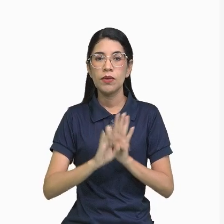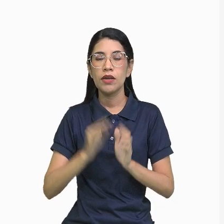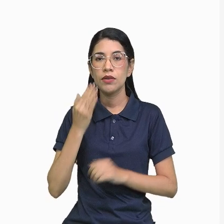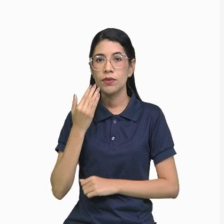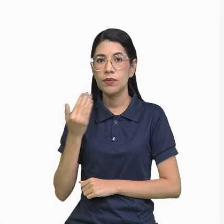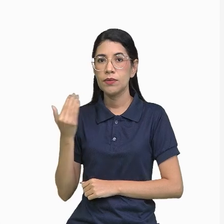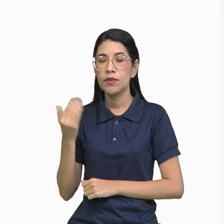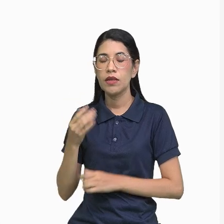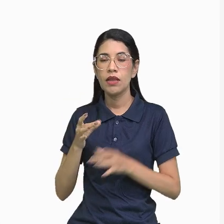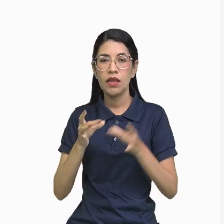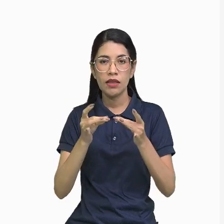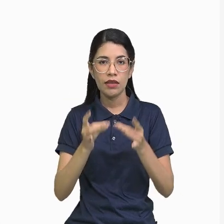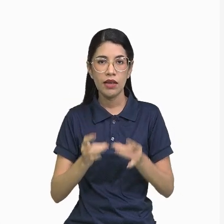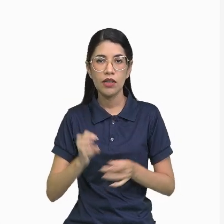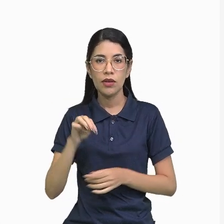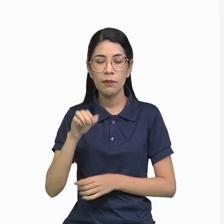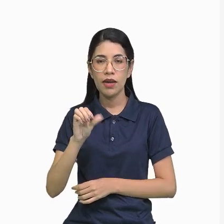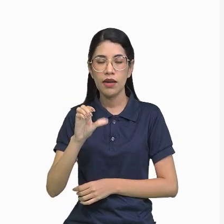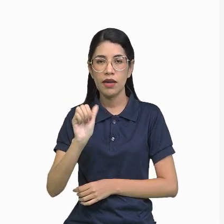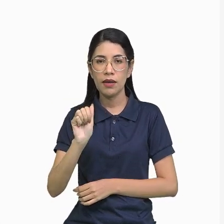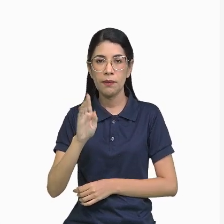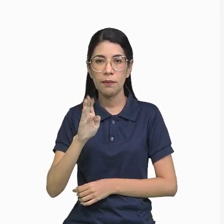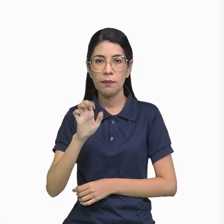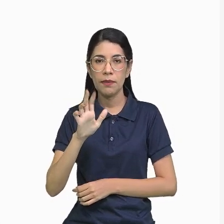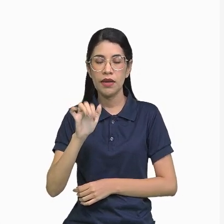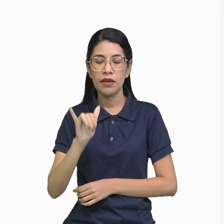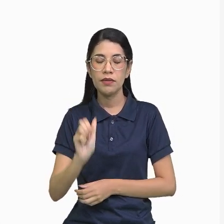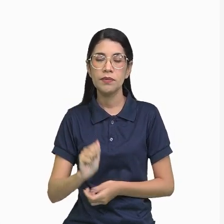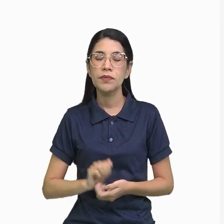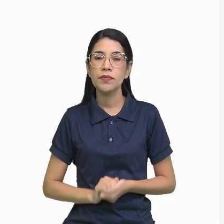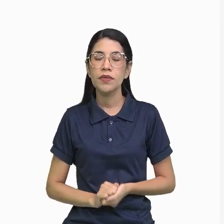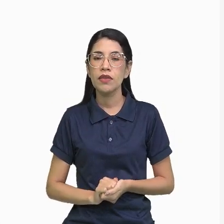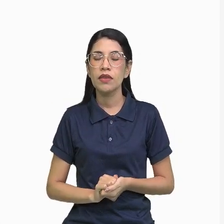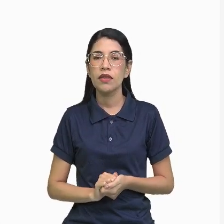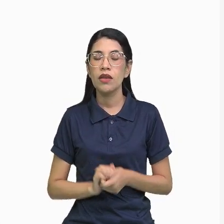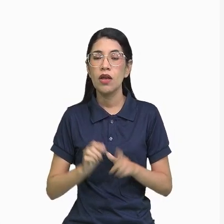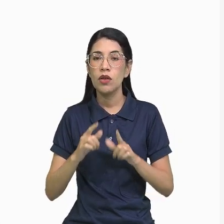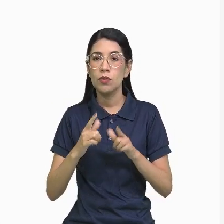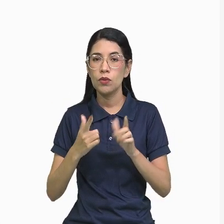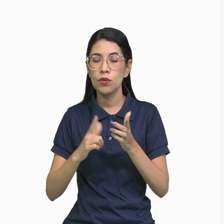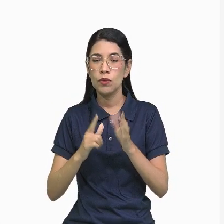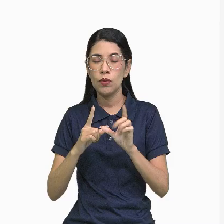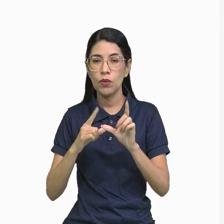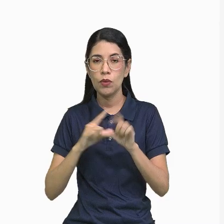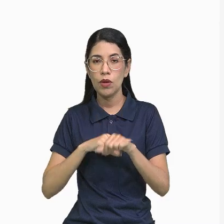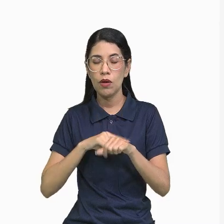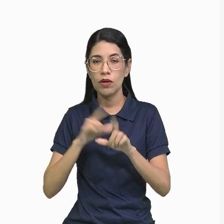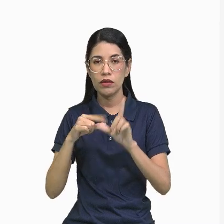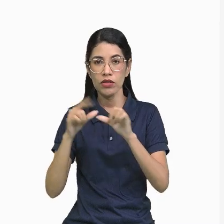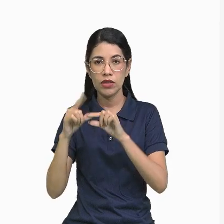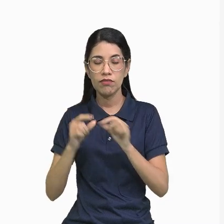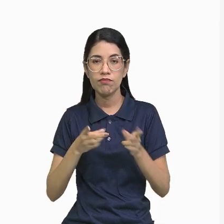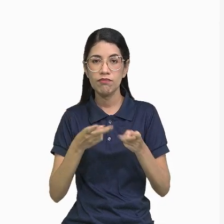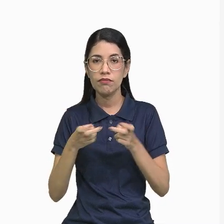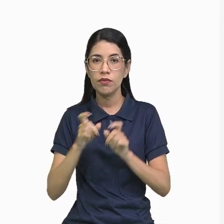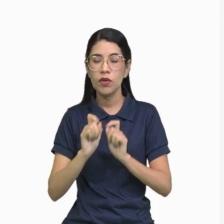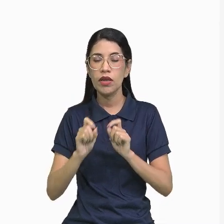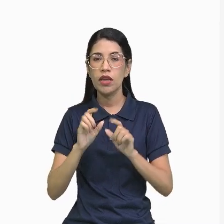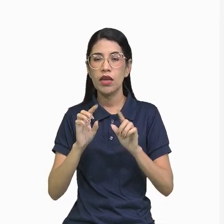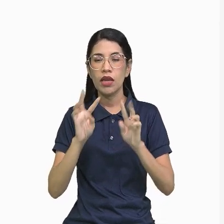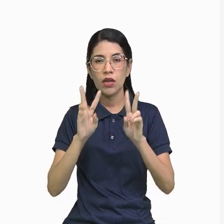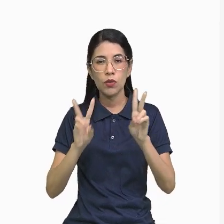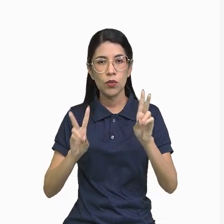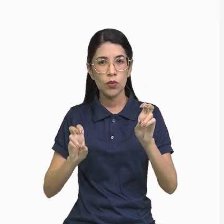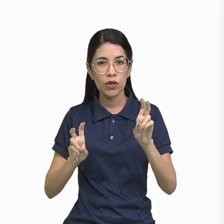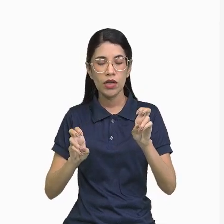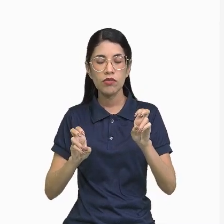pouquinho mais sobre Macabeia, certo? E em A Hora da Estrela, observem aí que neste trecho nós temos